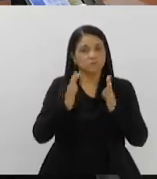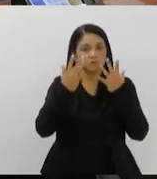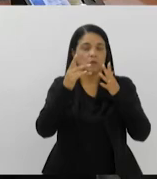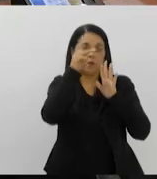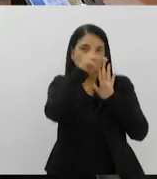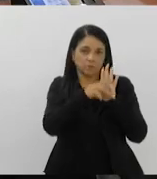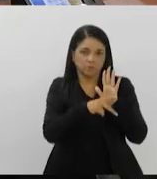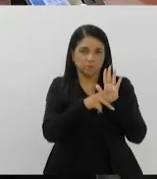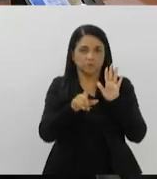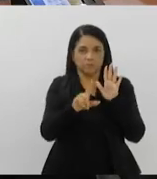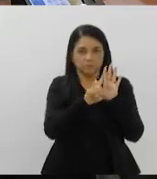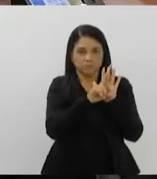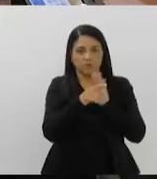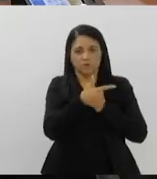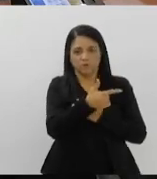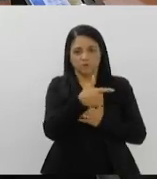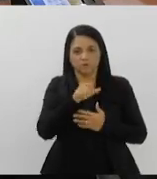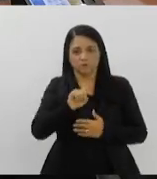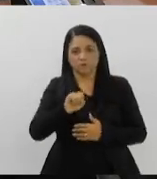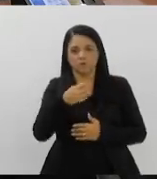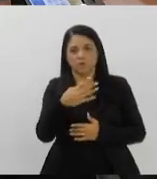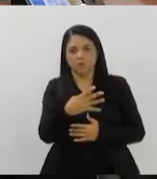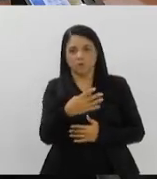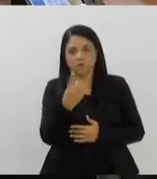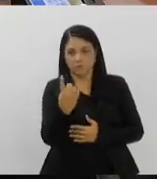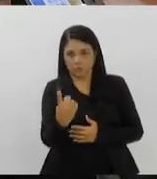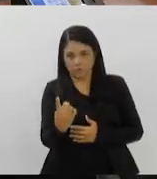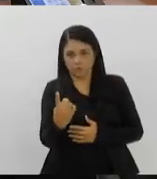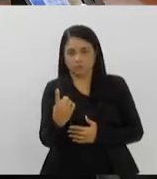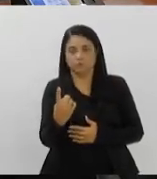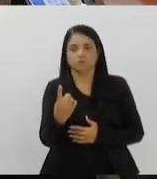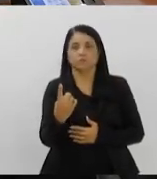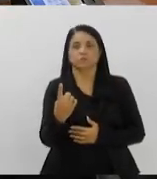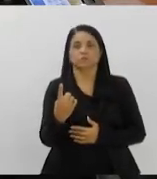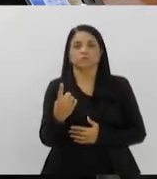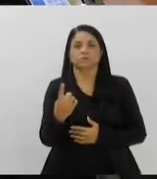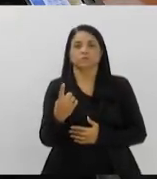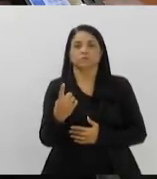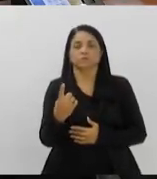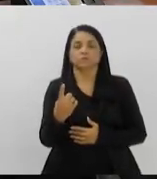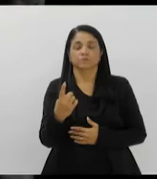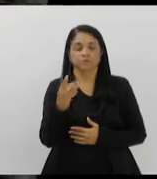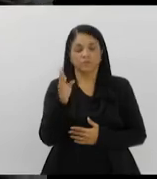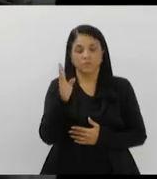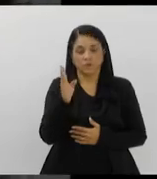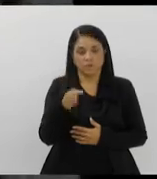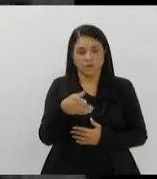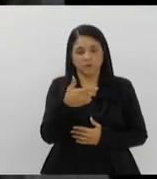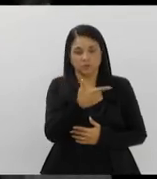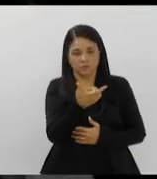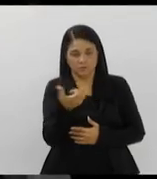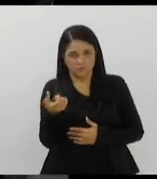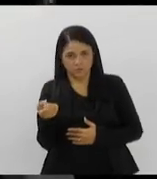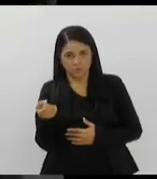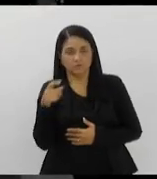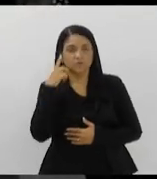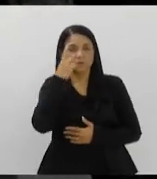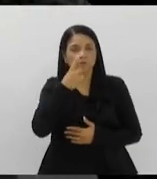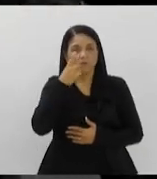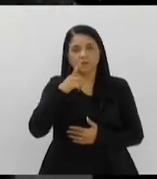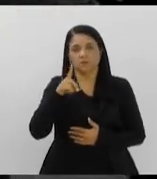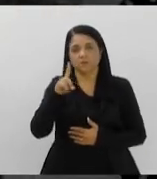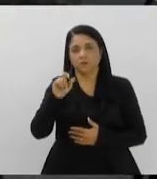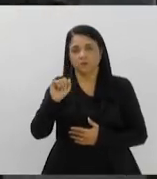projeto de lei 2841, o projeto de lei 2841 do deputado